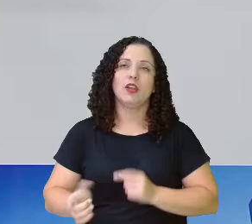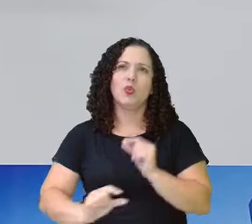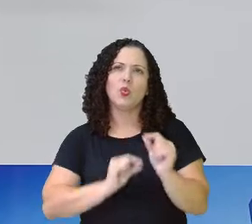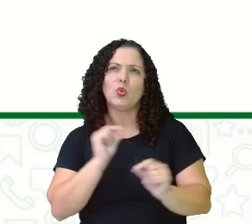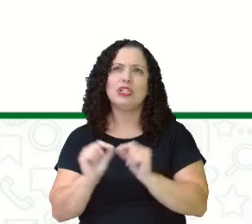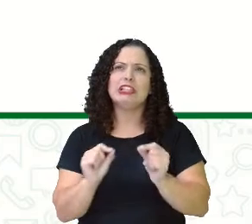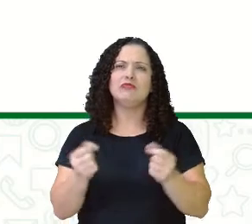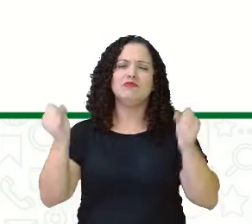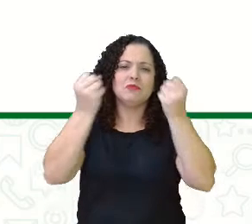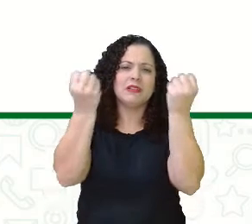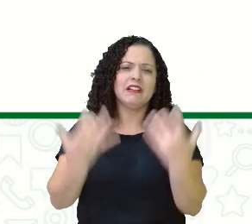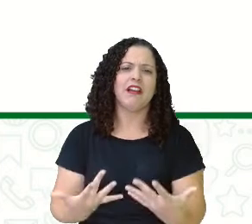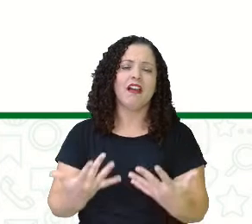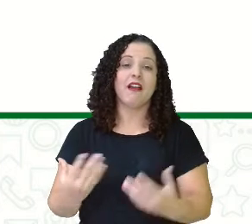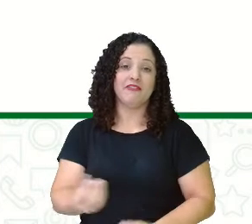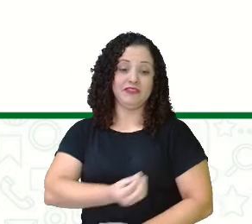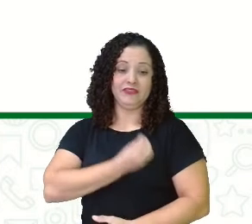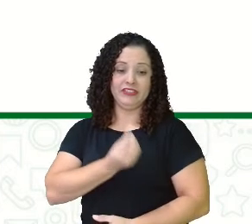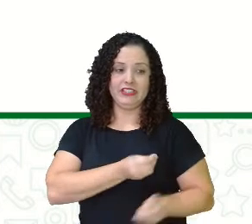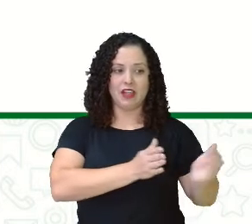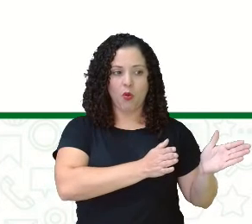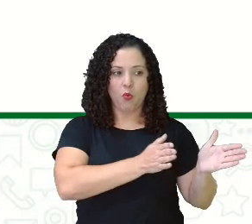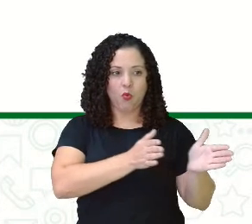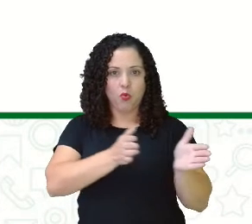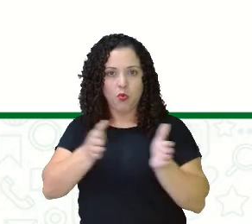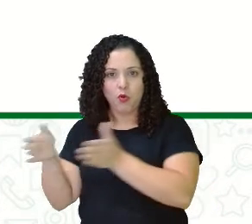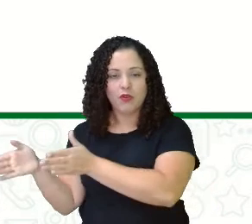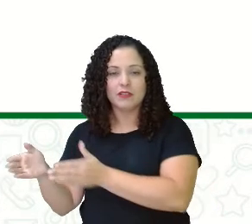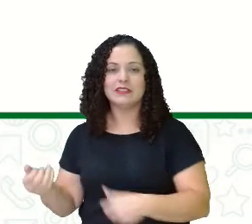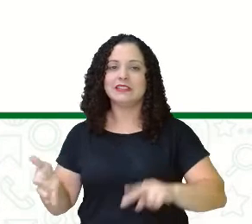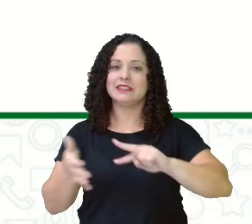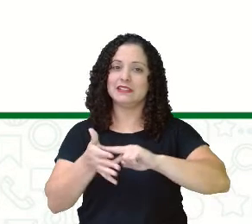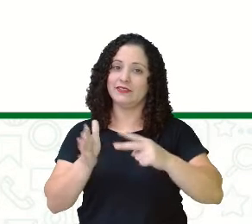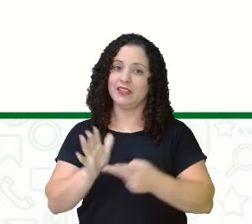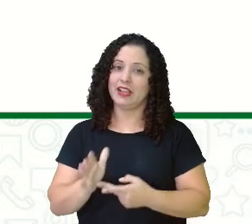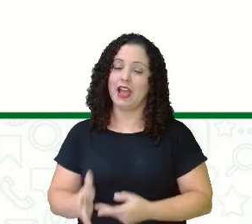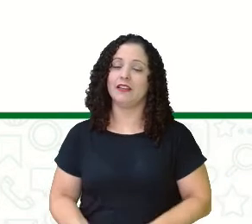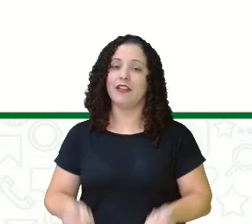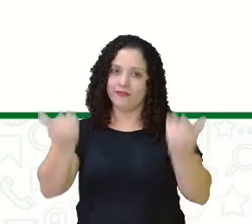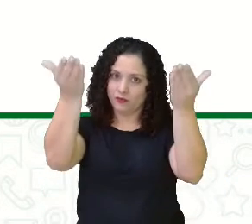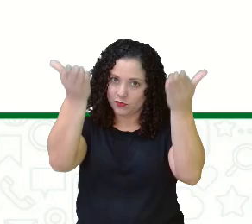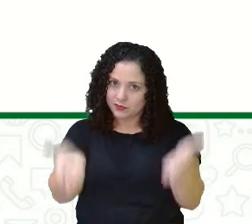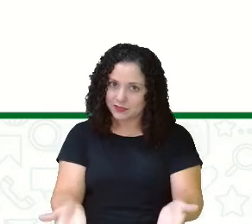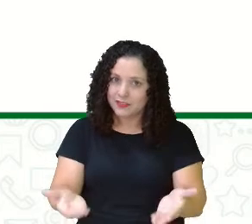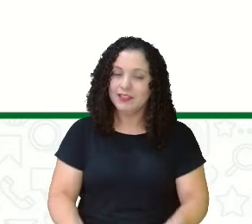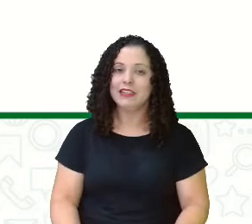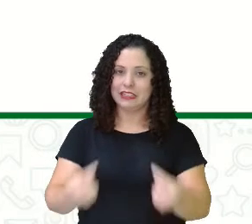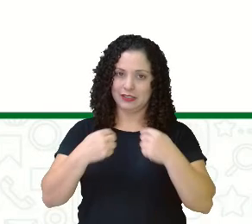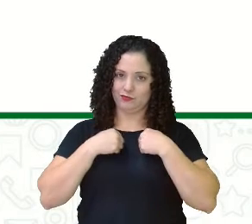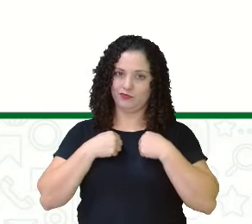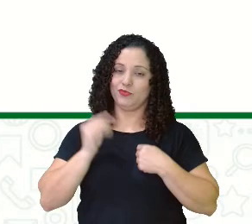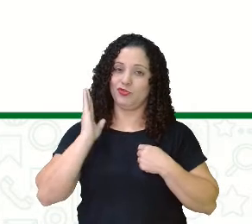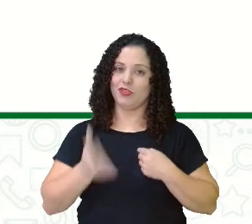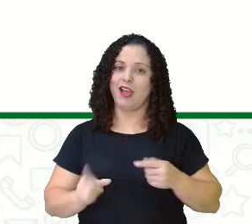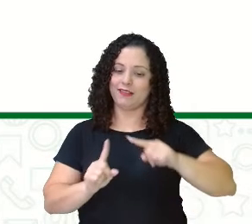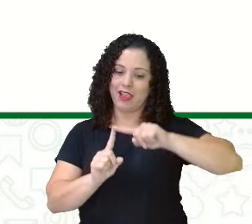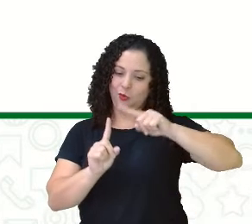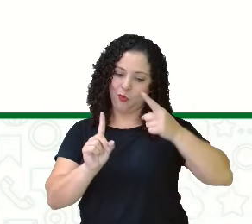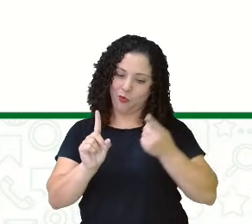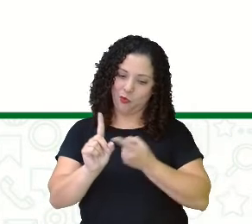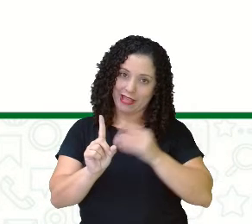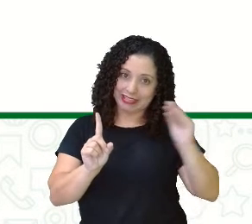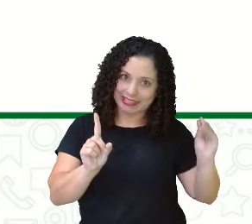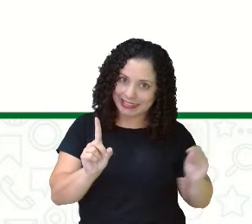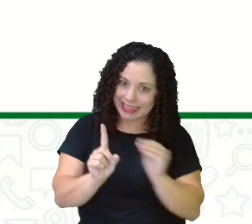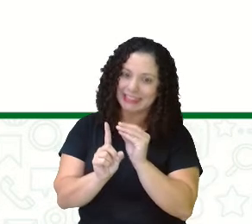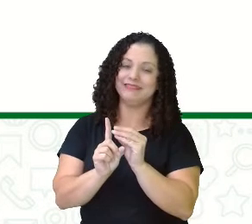falar a respeito desse ciclo da vida é dizer que em algum momento você e eu estivemos no ventre da nossa mãe. Então, gente,